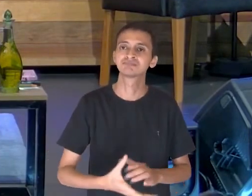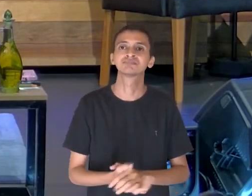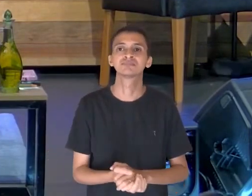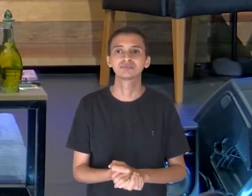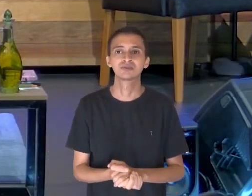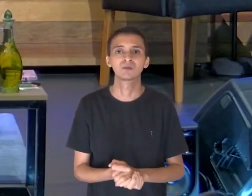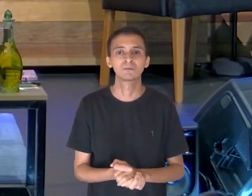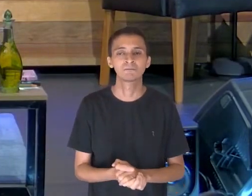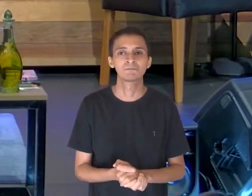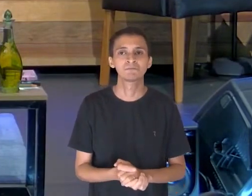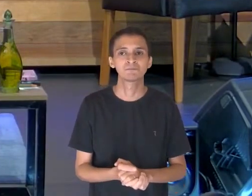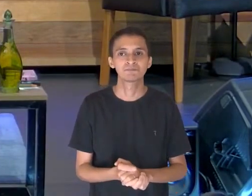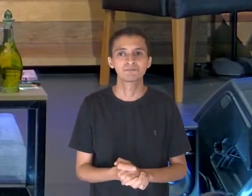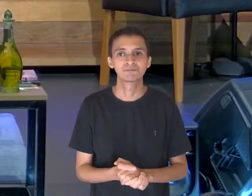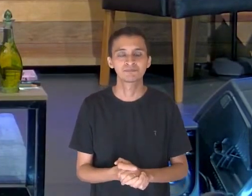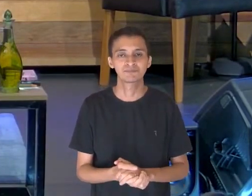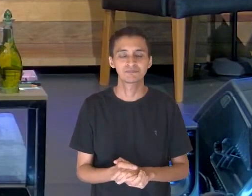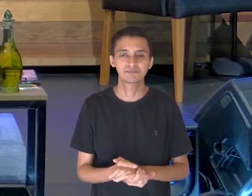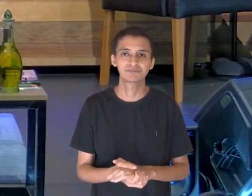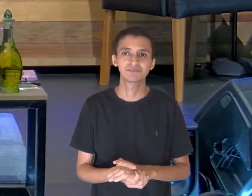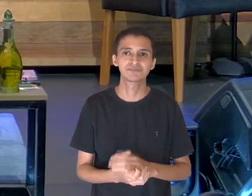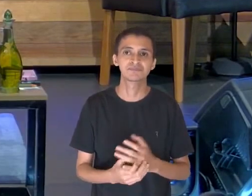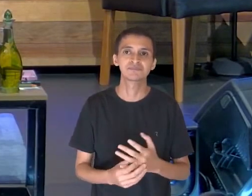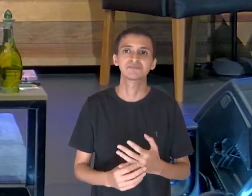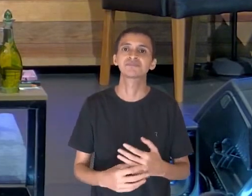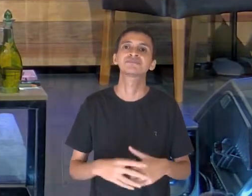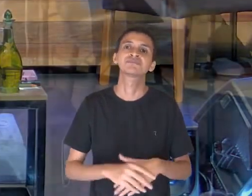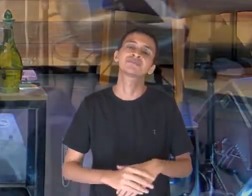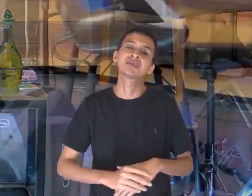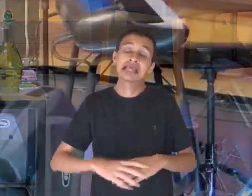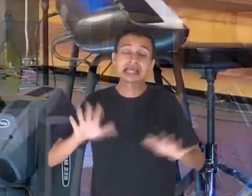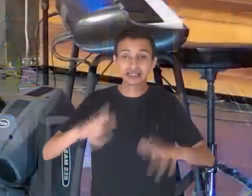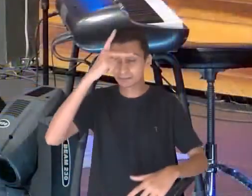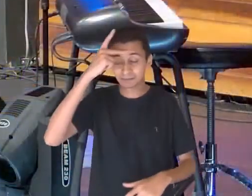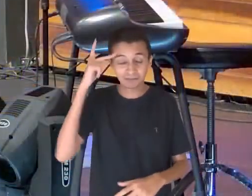É um povo que o outro diz: não vai abrir o restaurante. Pronto, abriu.